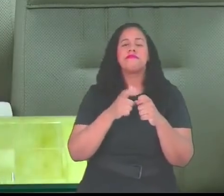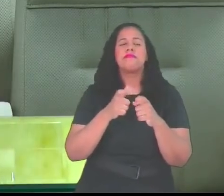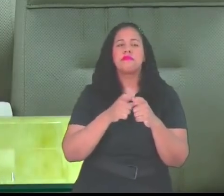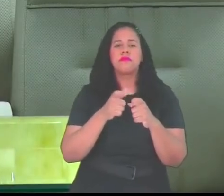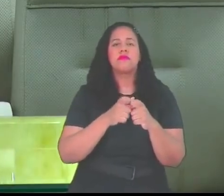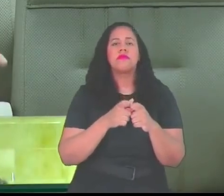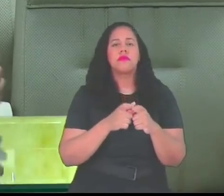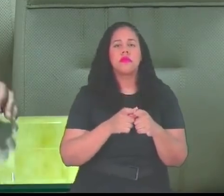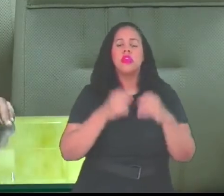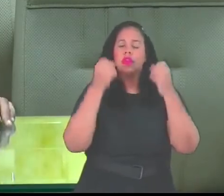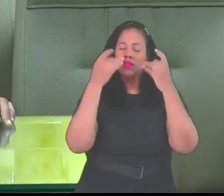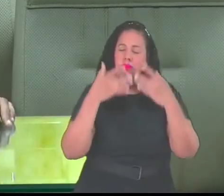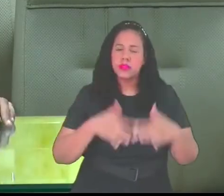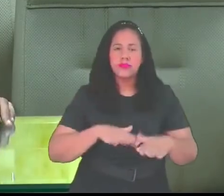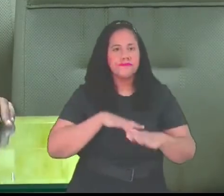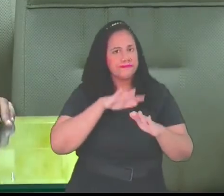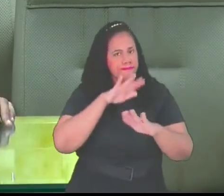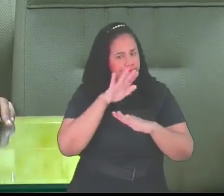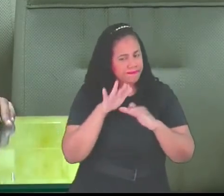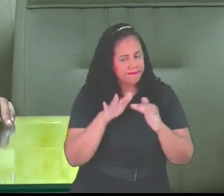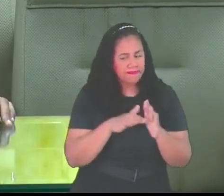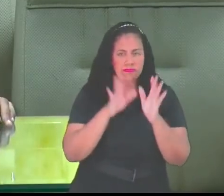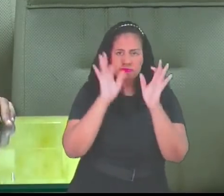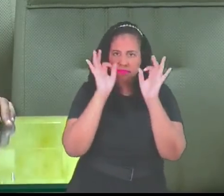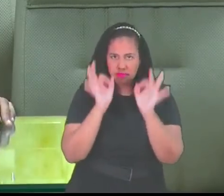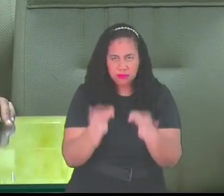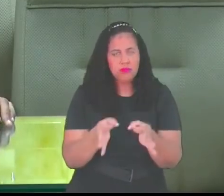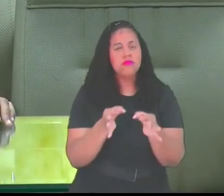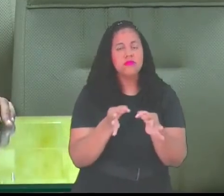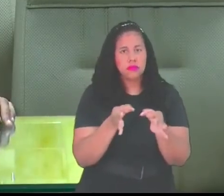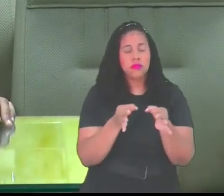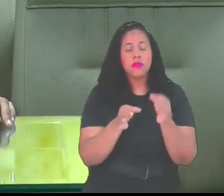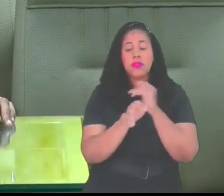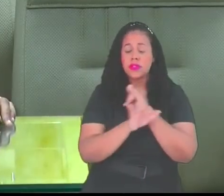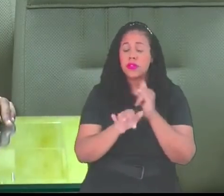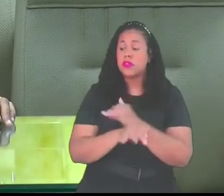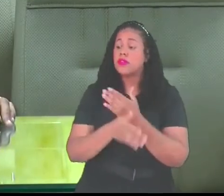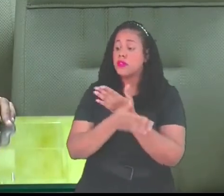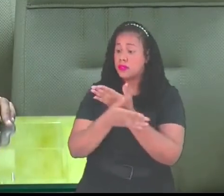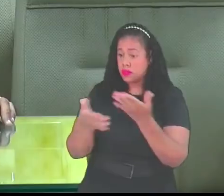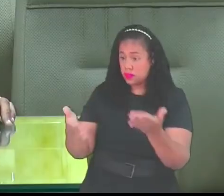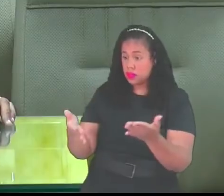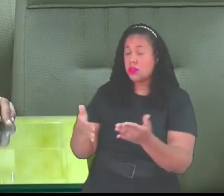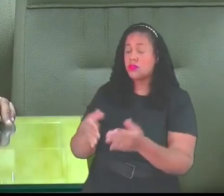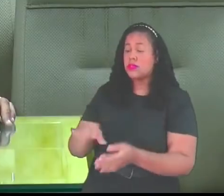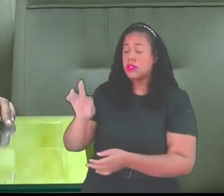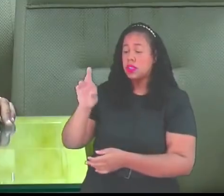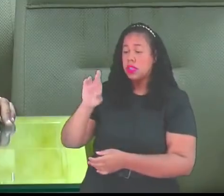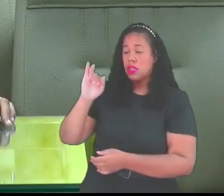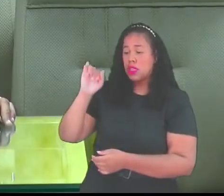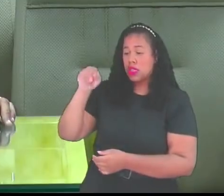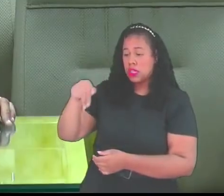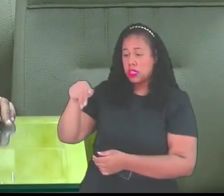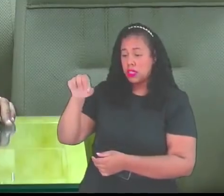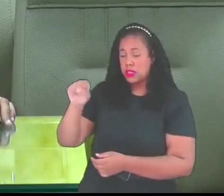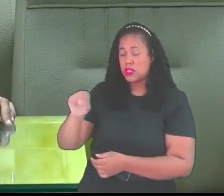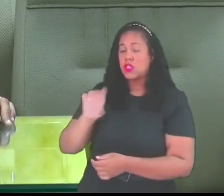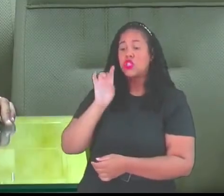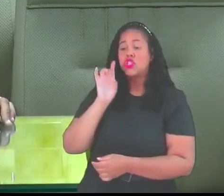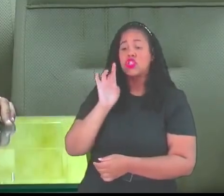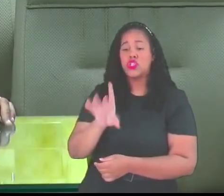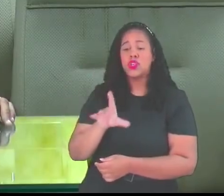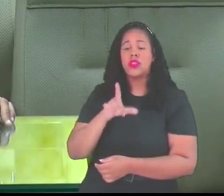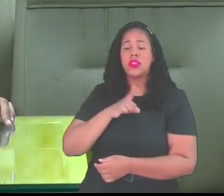muito clara com ele. E disse, seus rins estão com 33% somente.